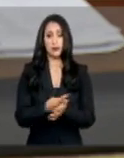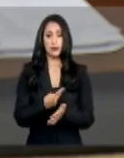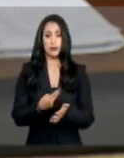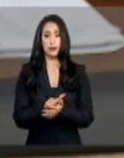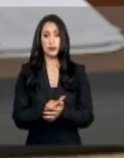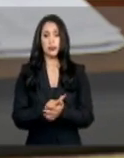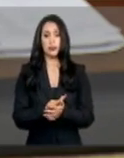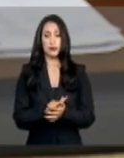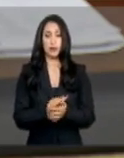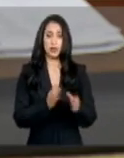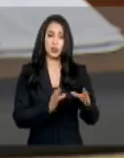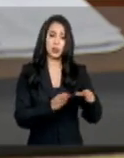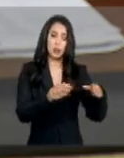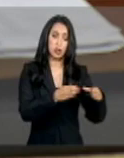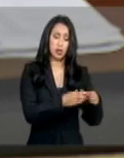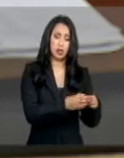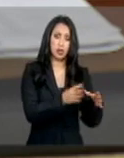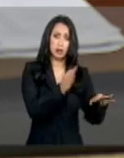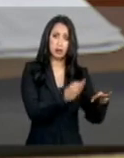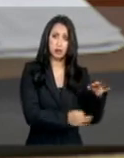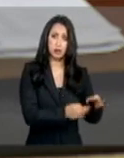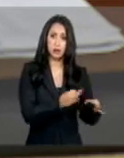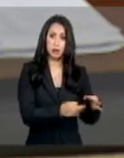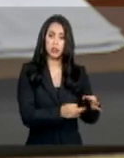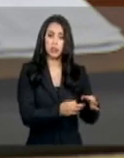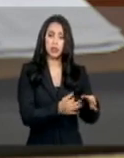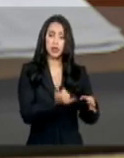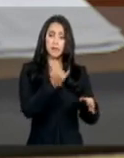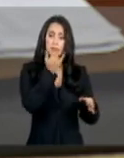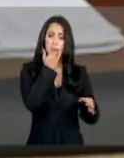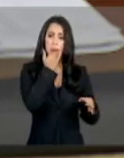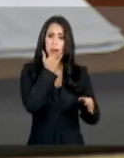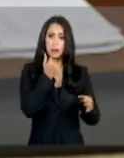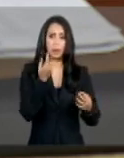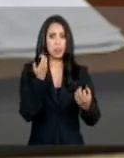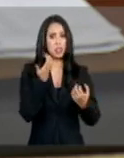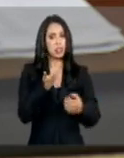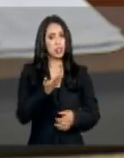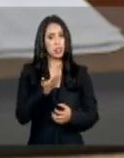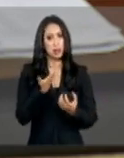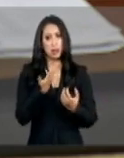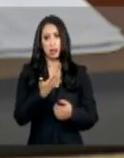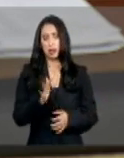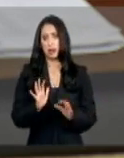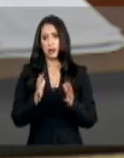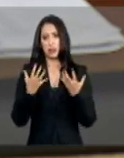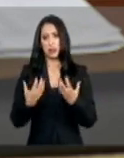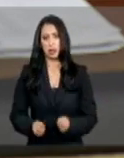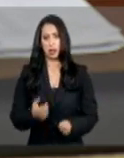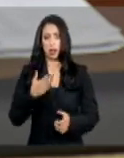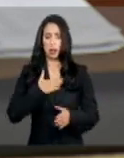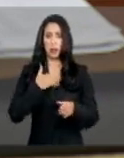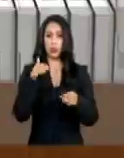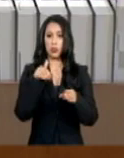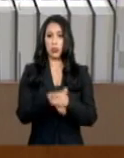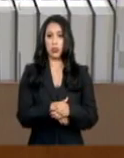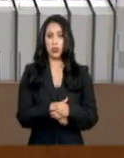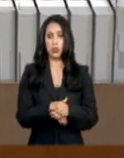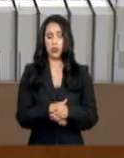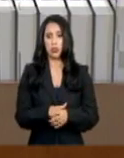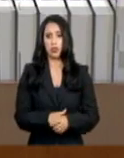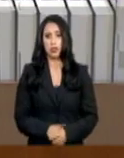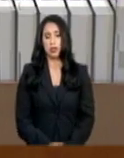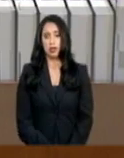origem peço vênia para desprover o recurso interposto é como voto de